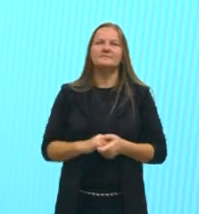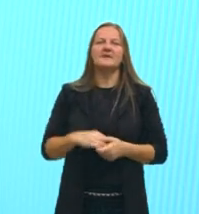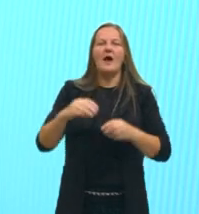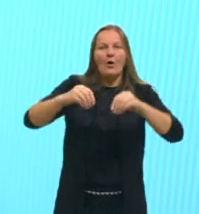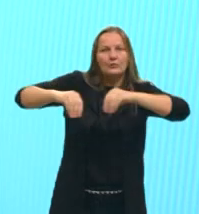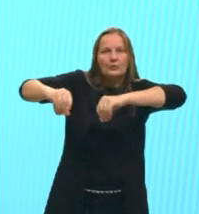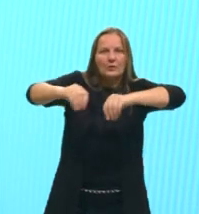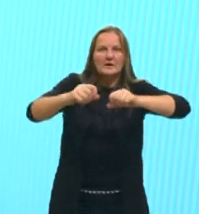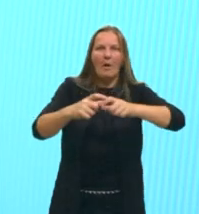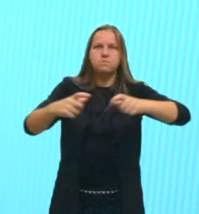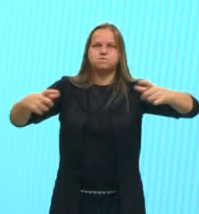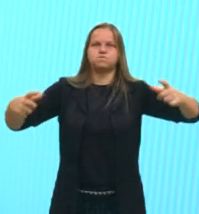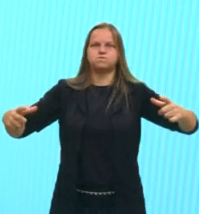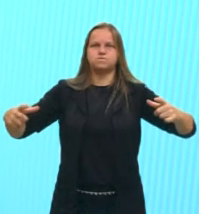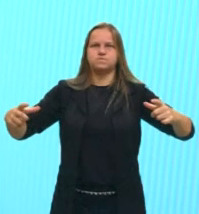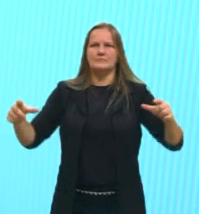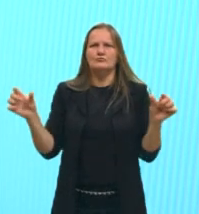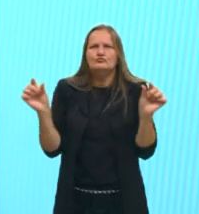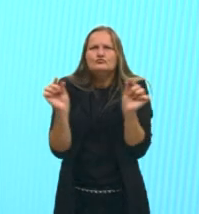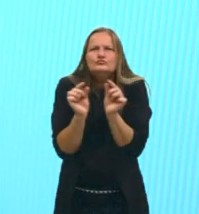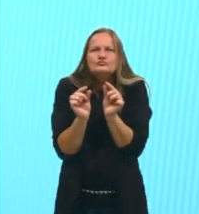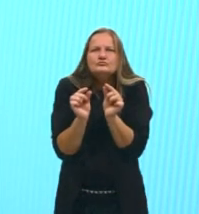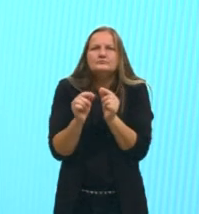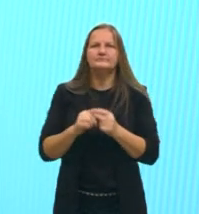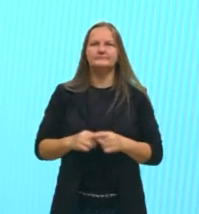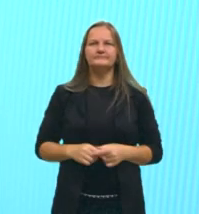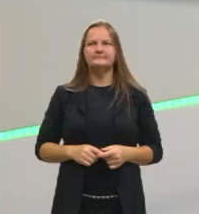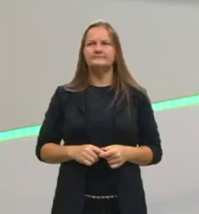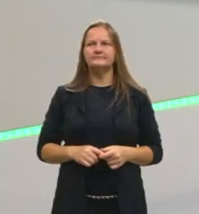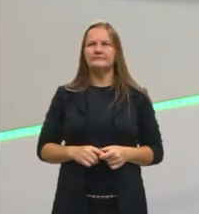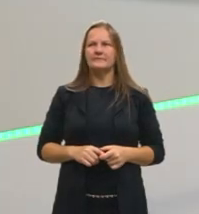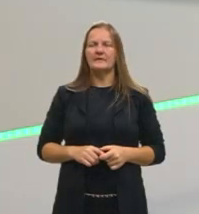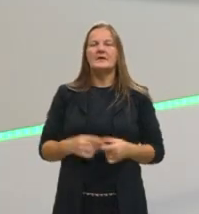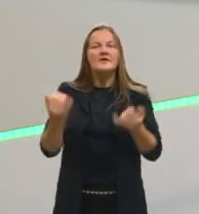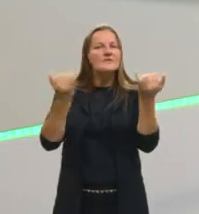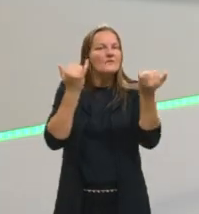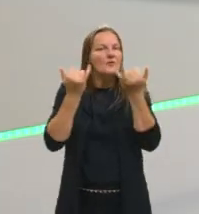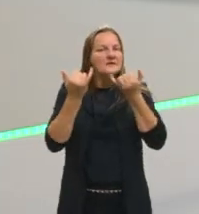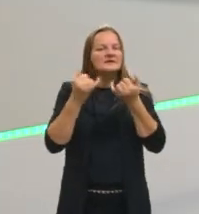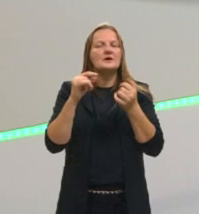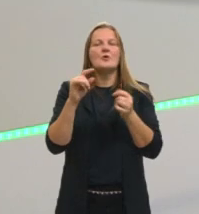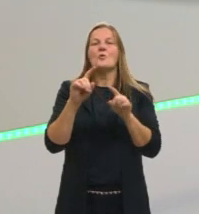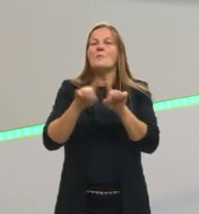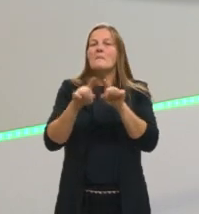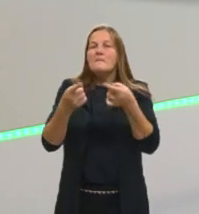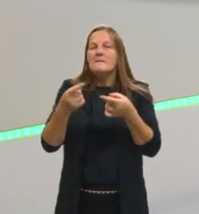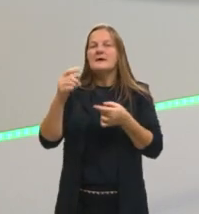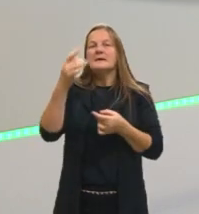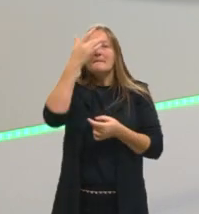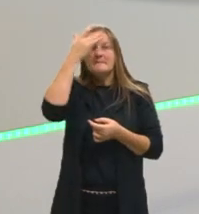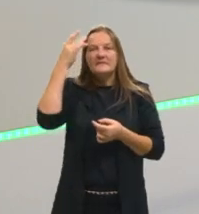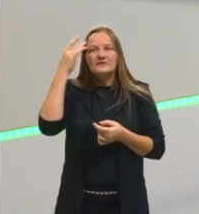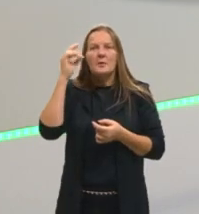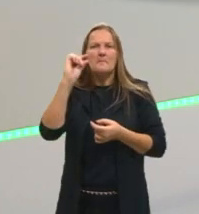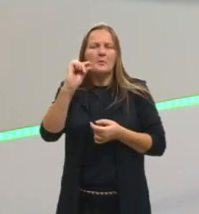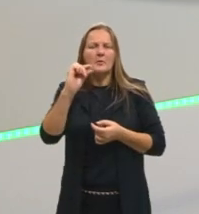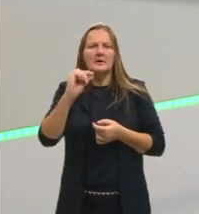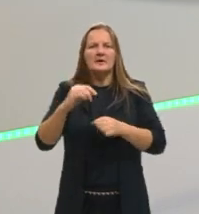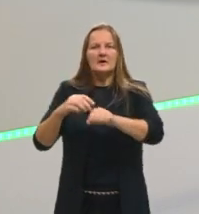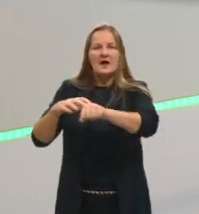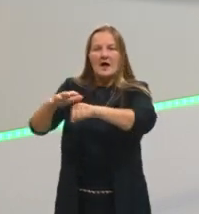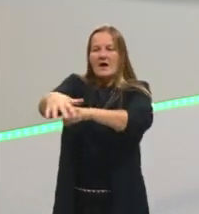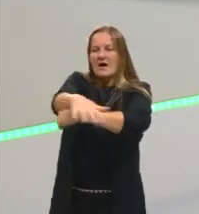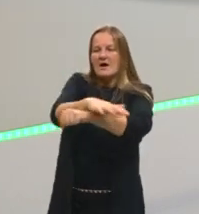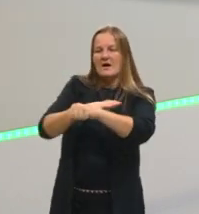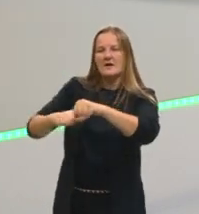né super grandes né com colocar um pouco a pessoa né Nós temos aqui por exemplo essa ilha